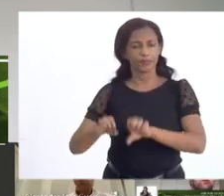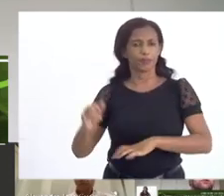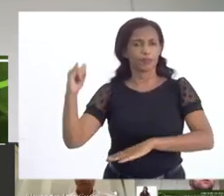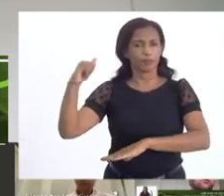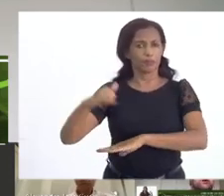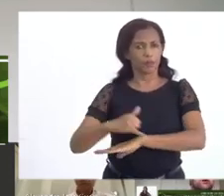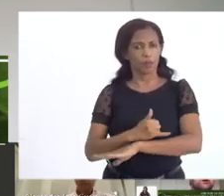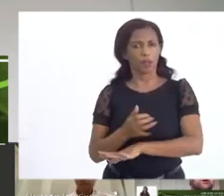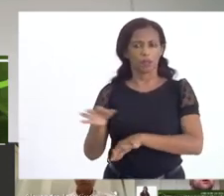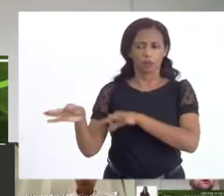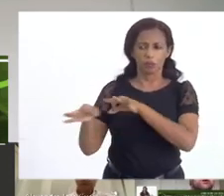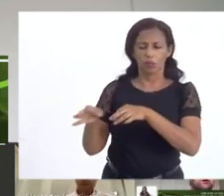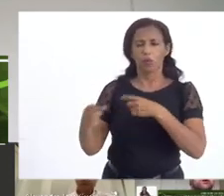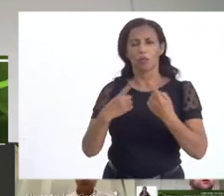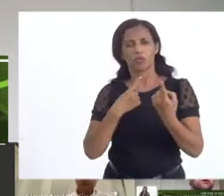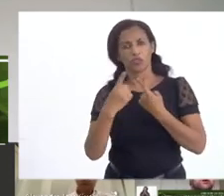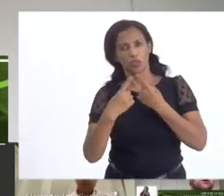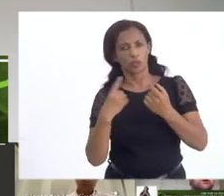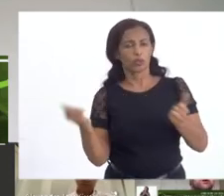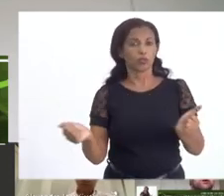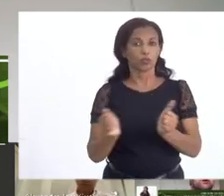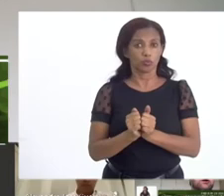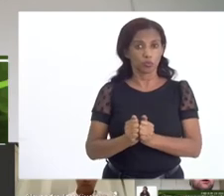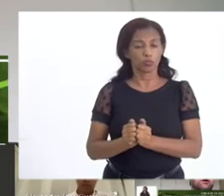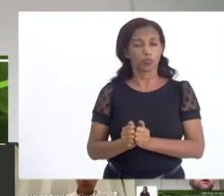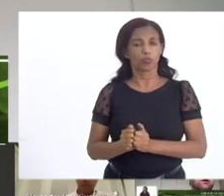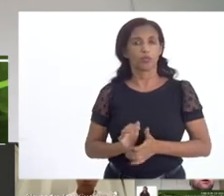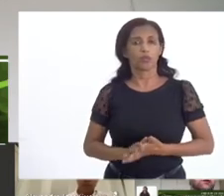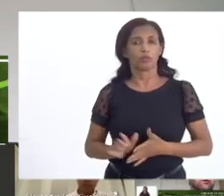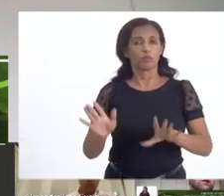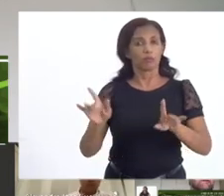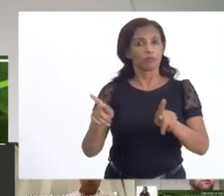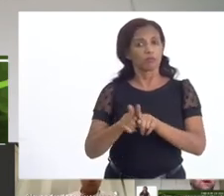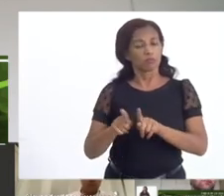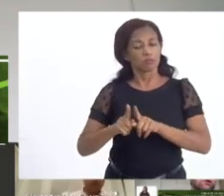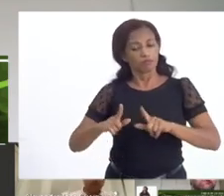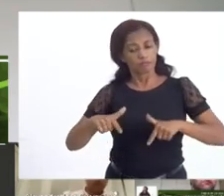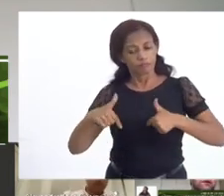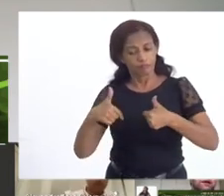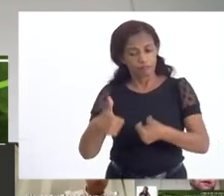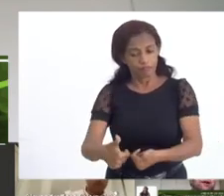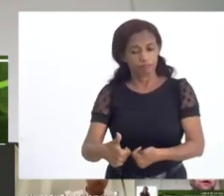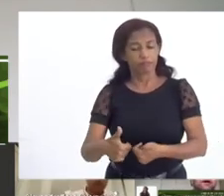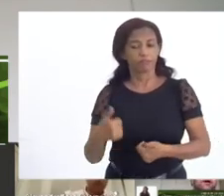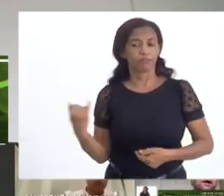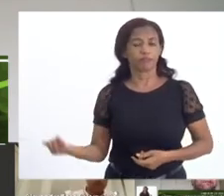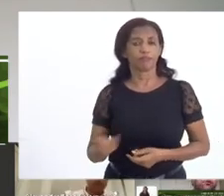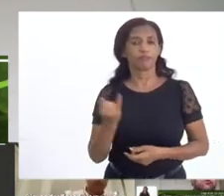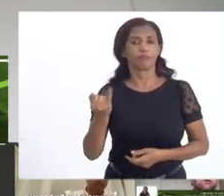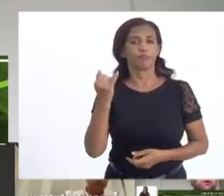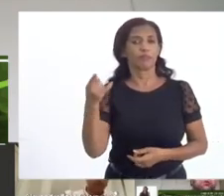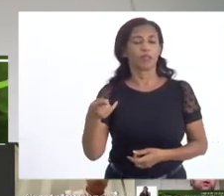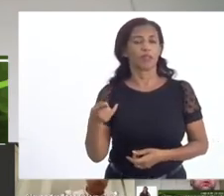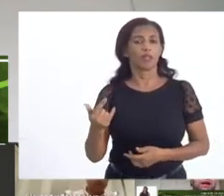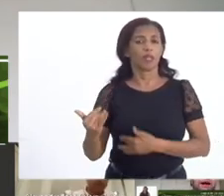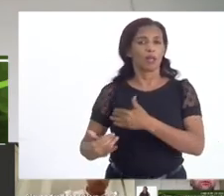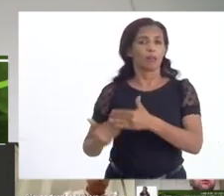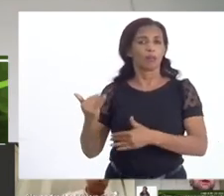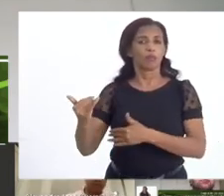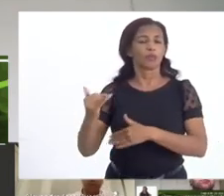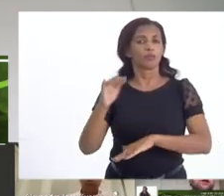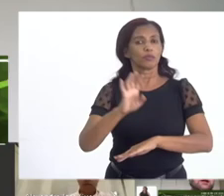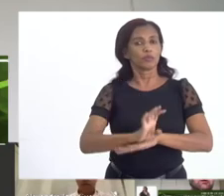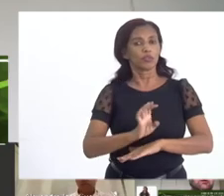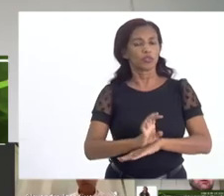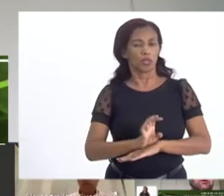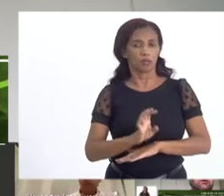aeroportos, dando condição e dialogando com os aeroportos aqui do Estado, mas também atuando numa ponta fundamental, que é a promoção do nosso Estado. O